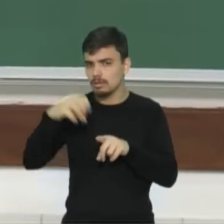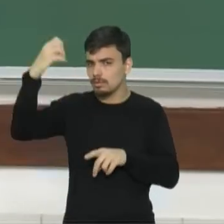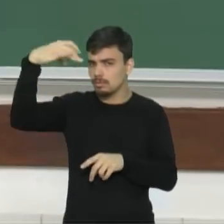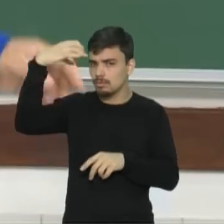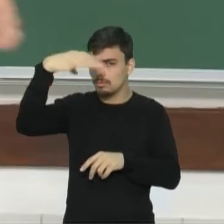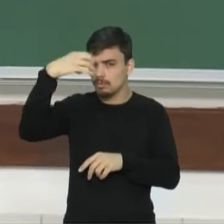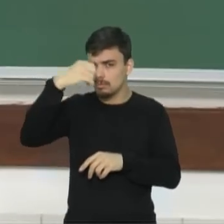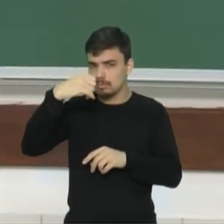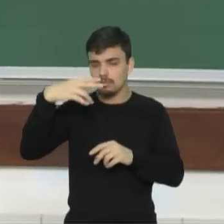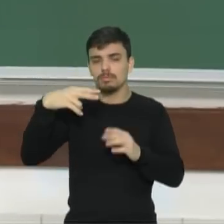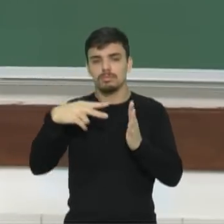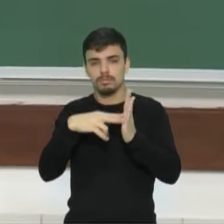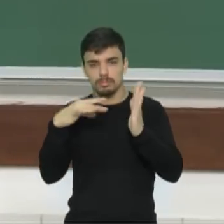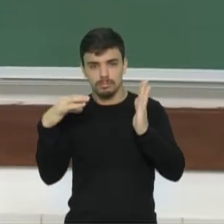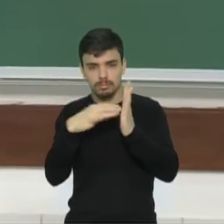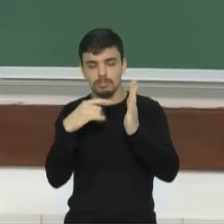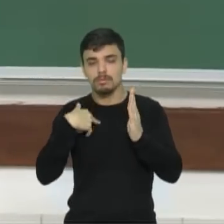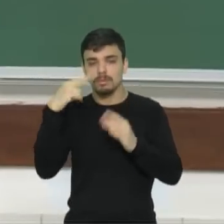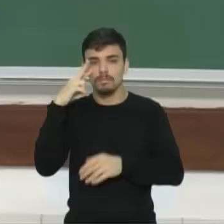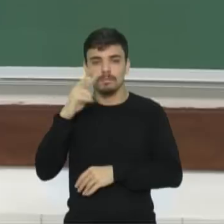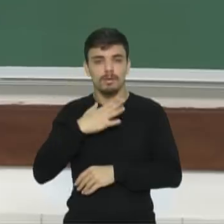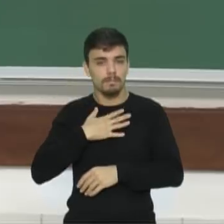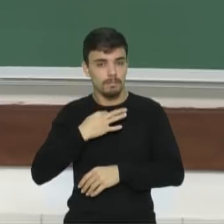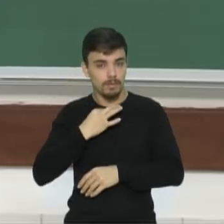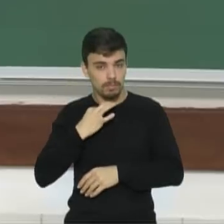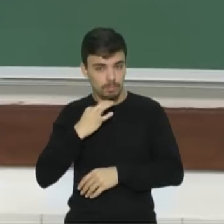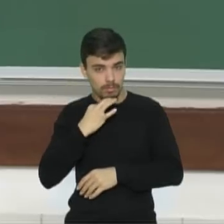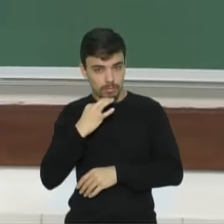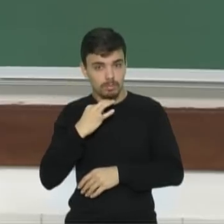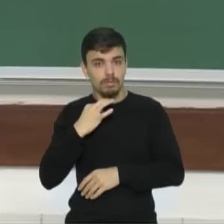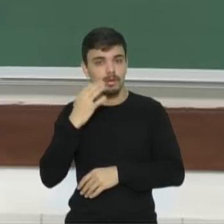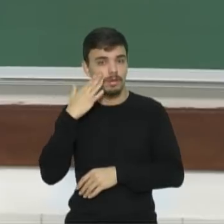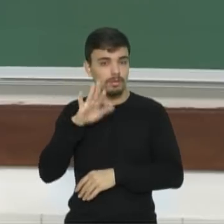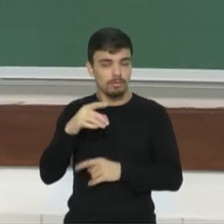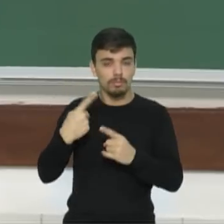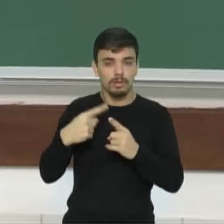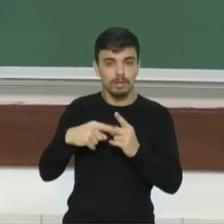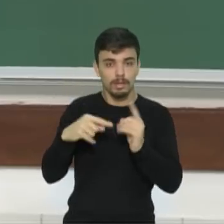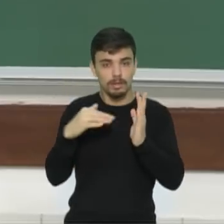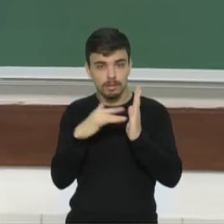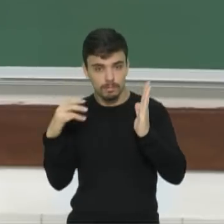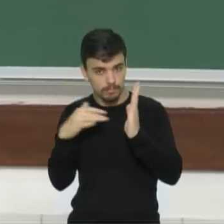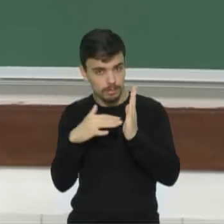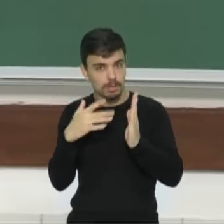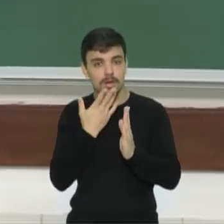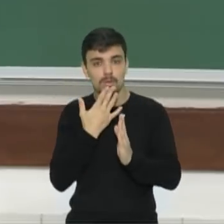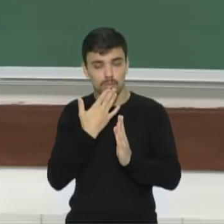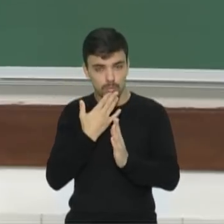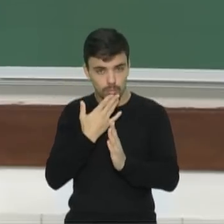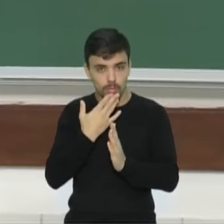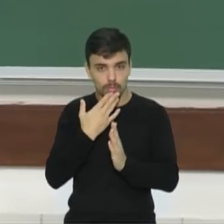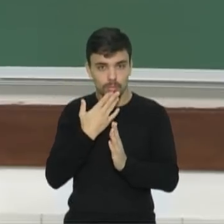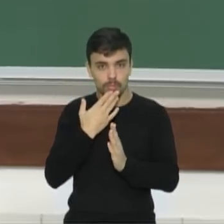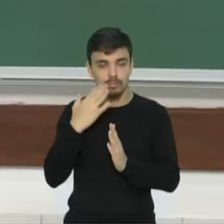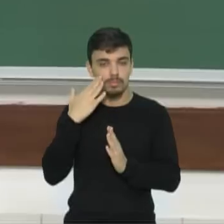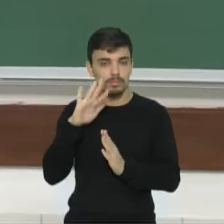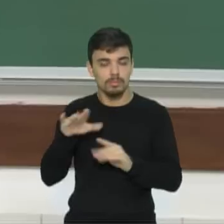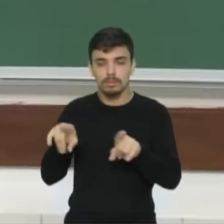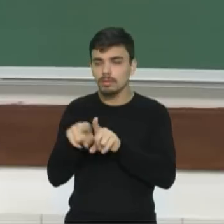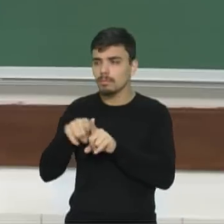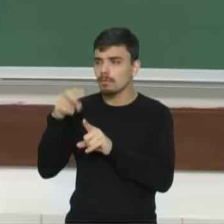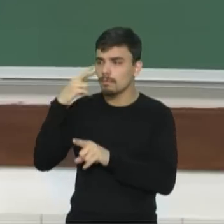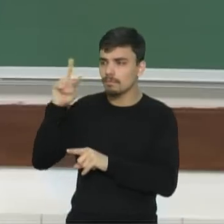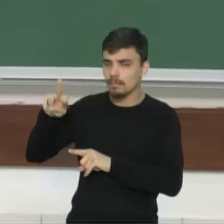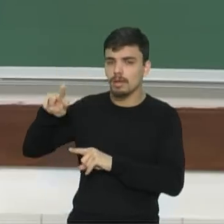refletida. Vocês enxergam o meu jaleco azul? Porque ele reflete a cor azul. Nós enxergamos as folhas de uma árvore verde, de